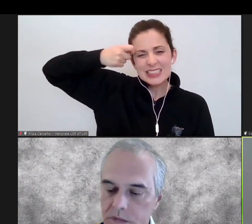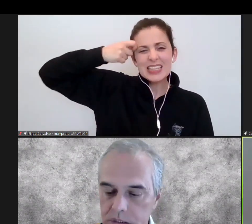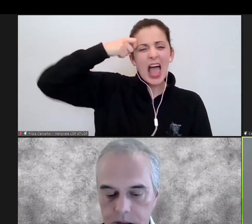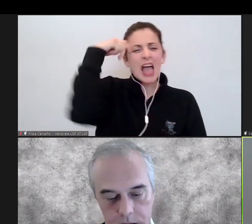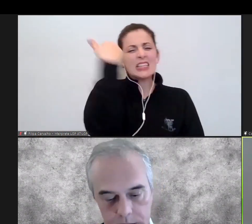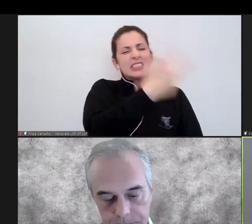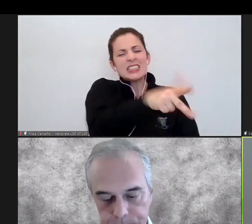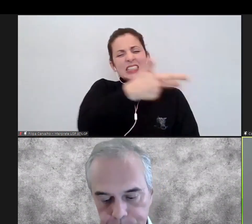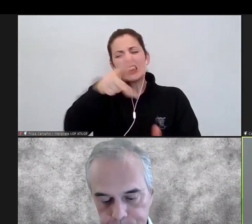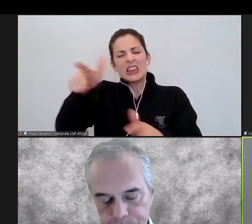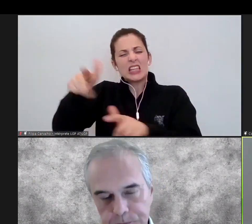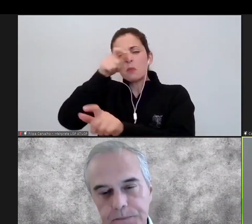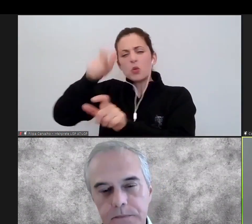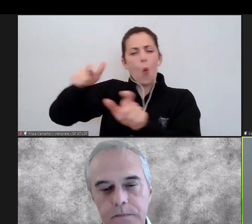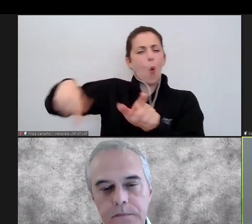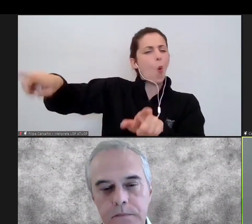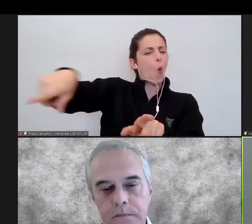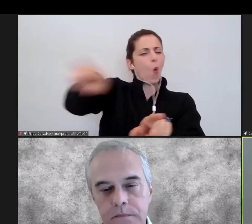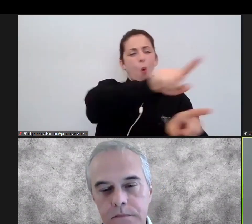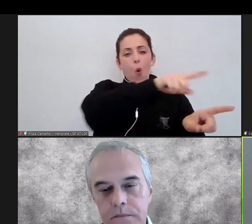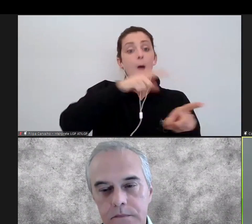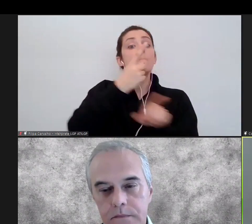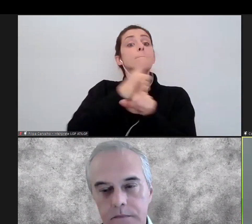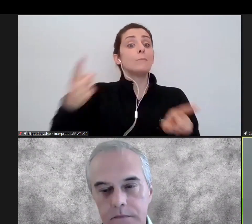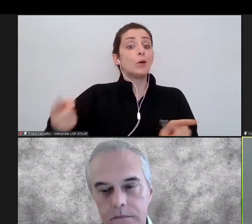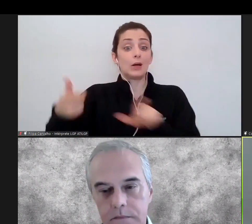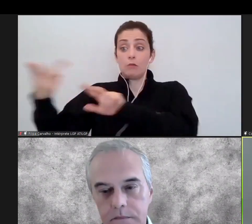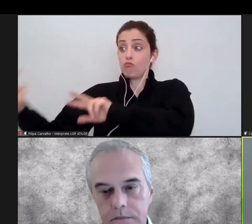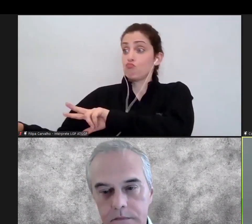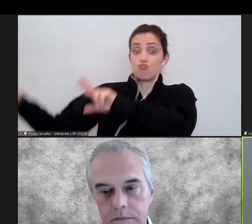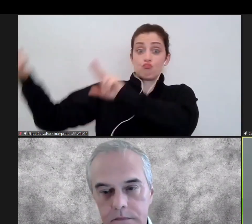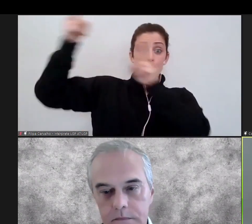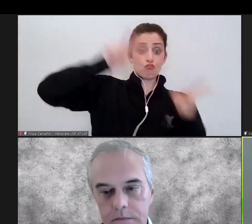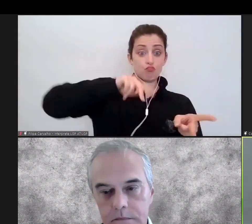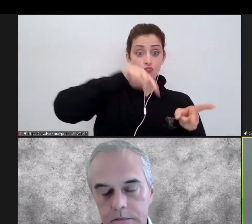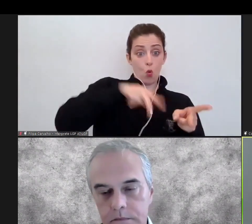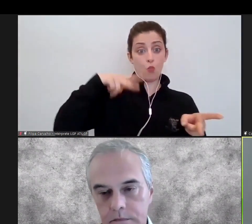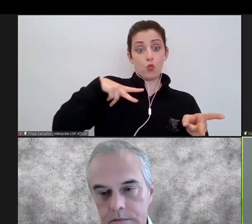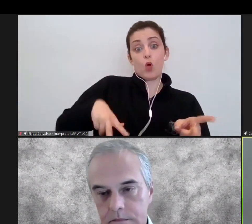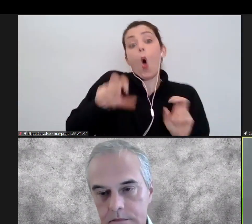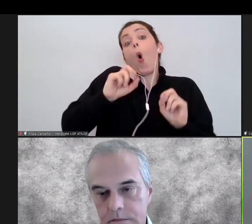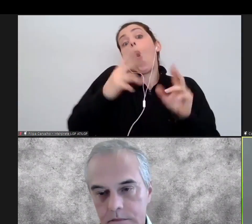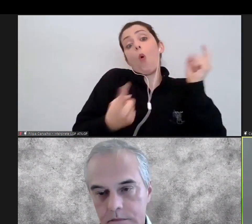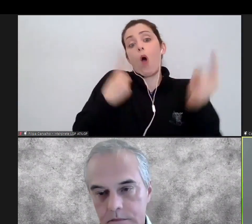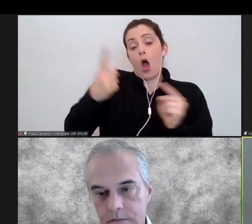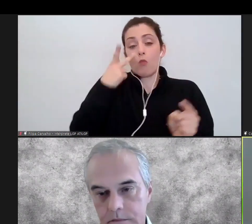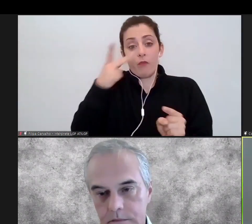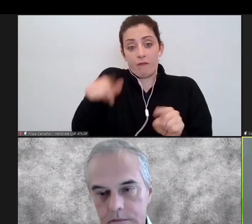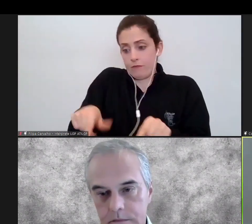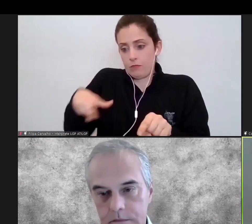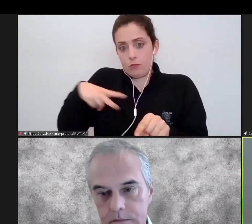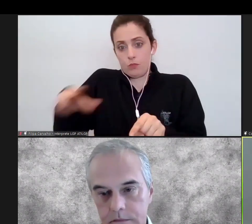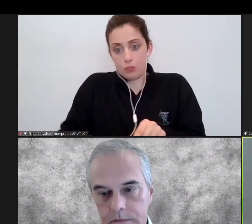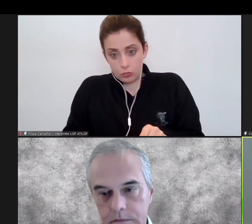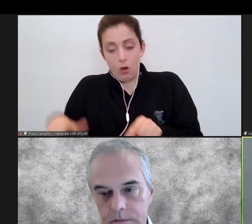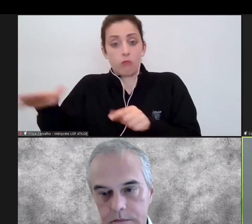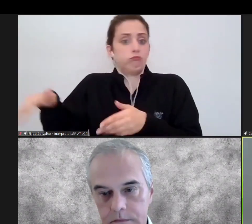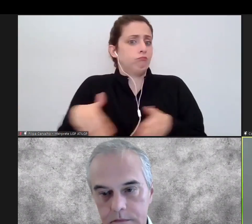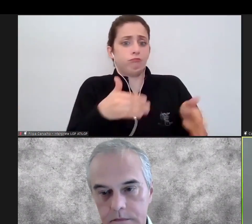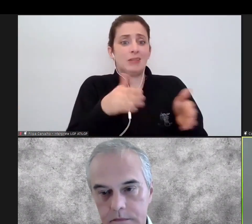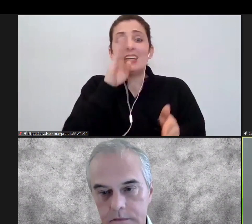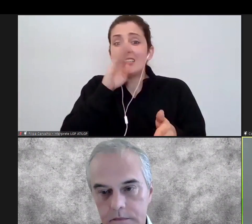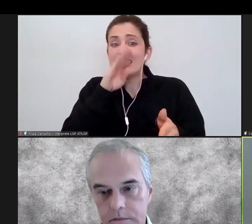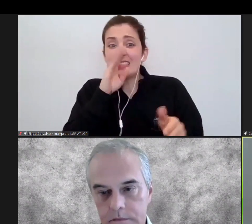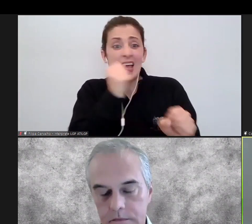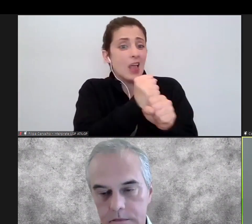pessoas, porque chegam a Portugal e não conseguem, ou vivem em Portugal e não conseguem criar aqui caminhos. Se eu não consigo aceder ao emprego nem à